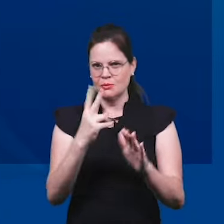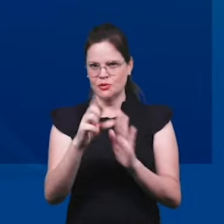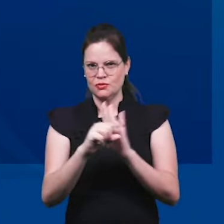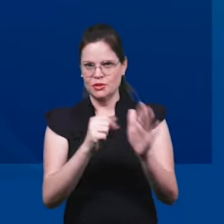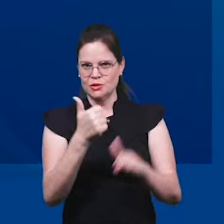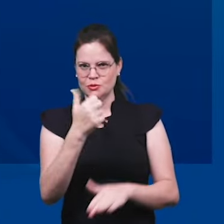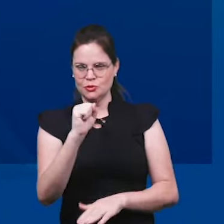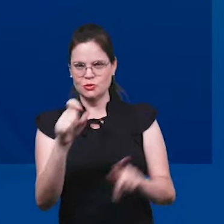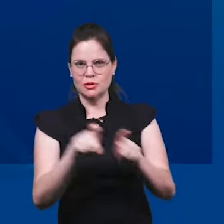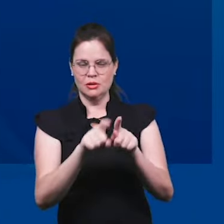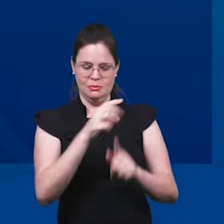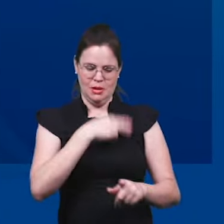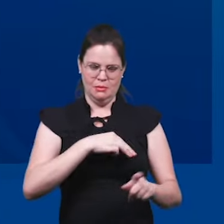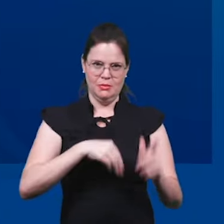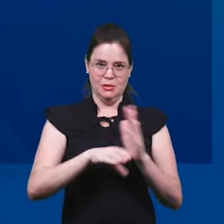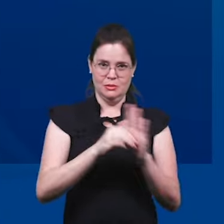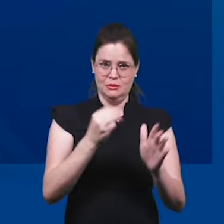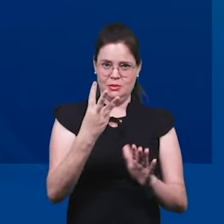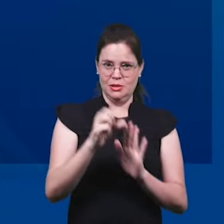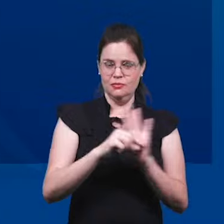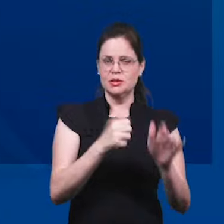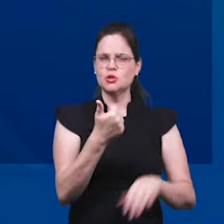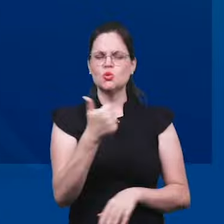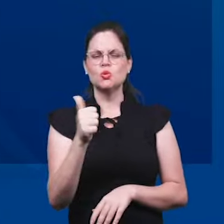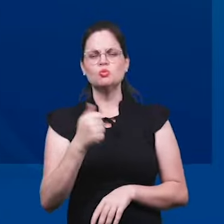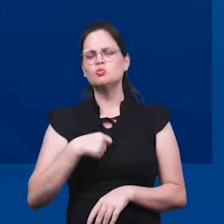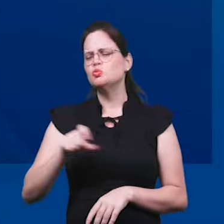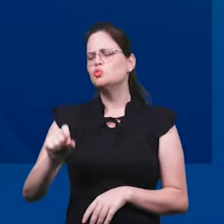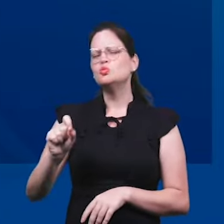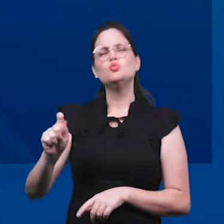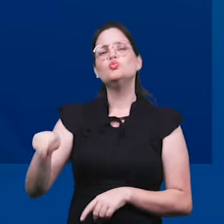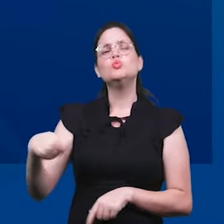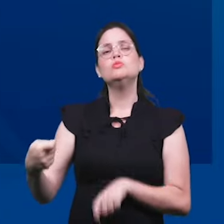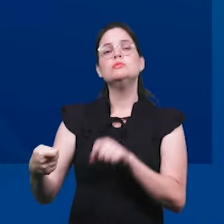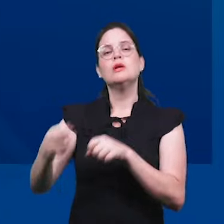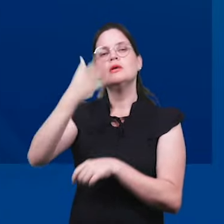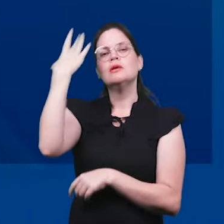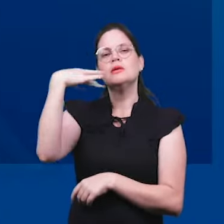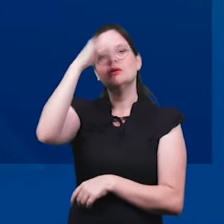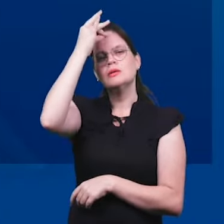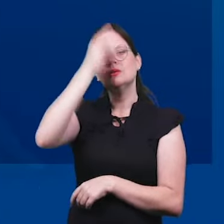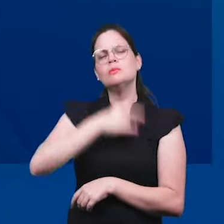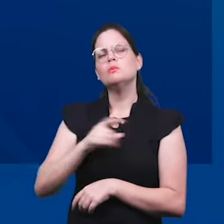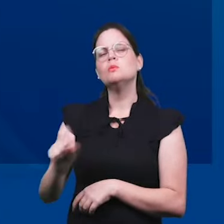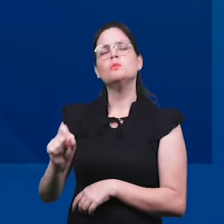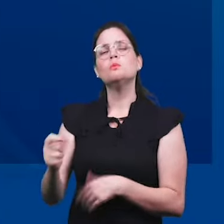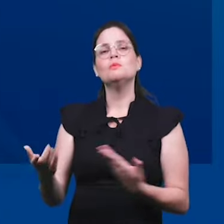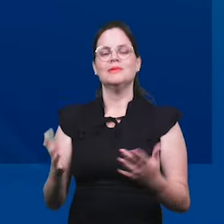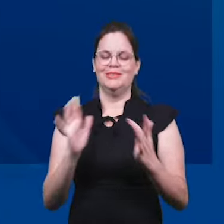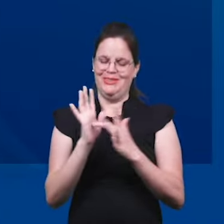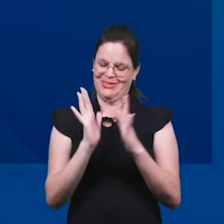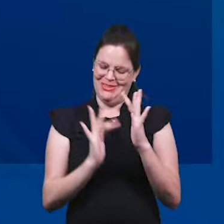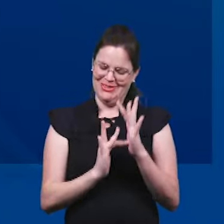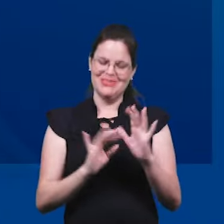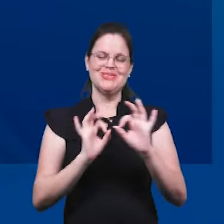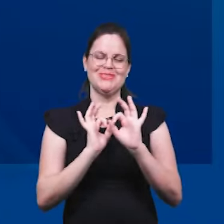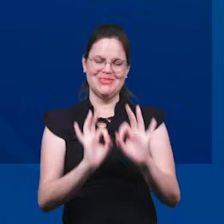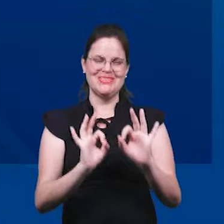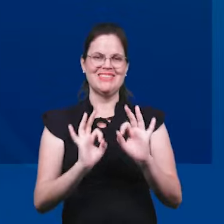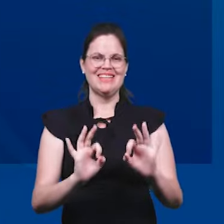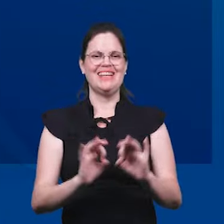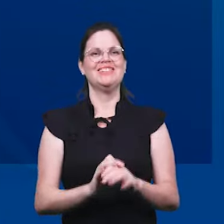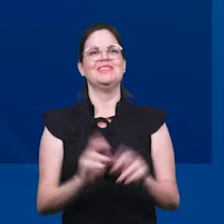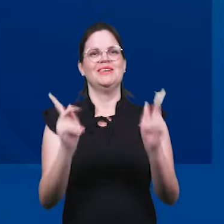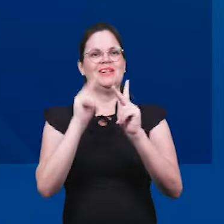verso 18, e Mateus 3, verso 11, quem é que batiza com o Espírito Santo? Jesus. Isso